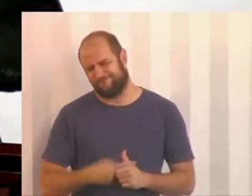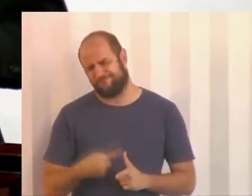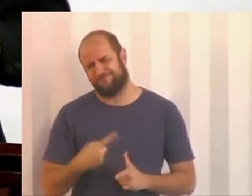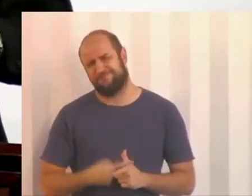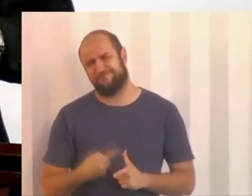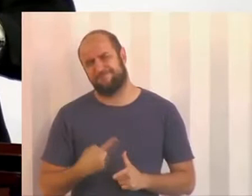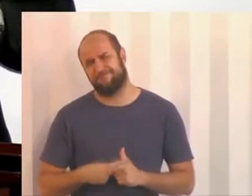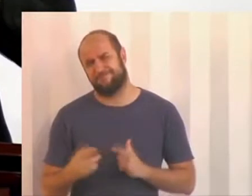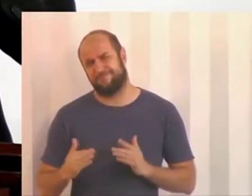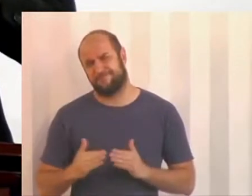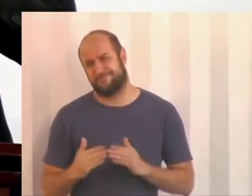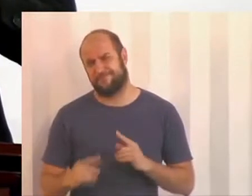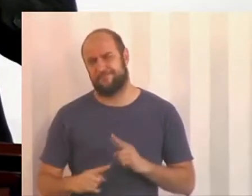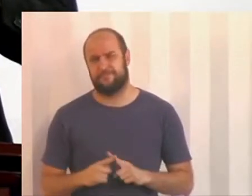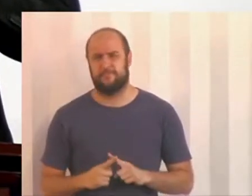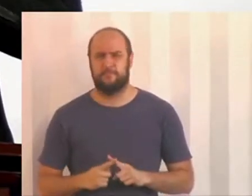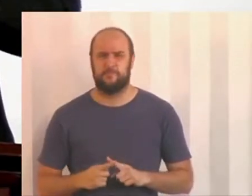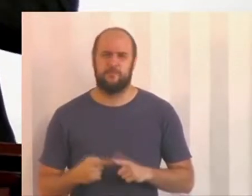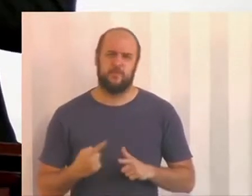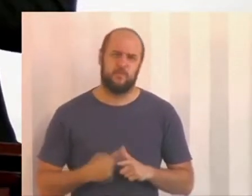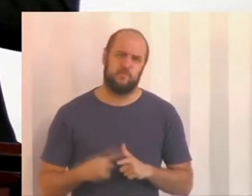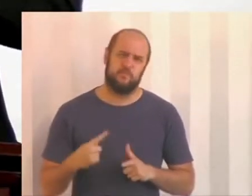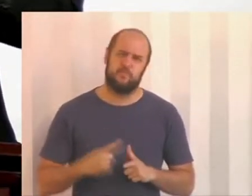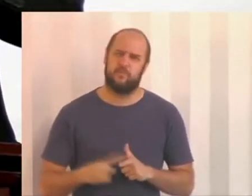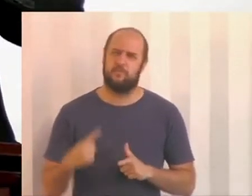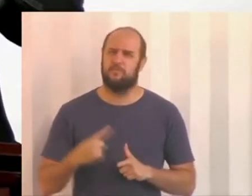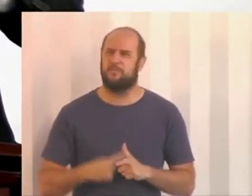igreja. E esses problemas vão